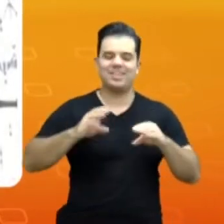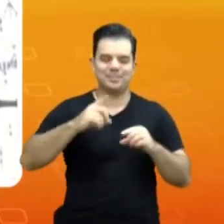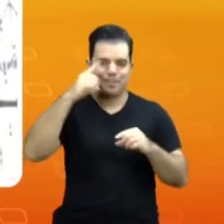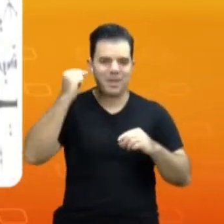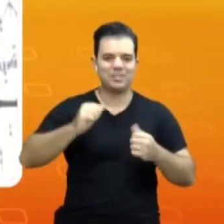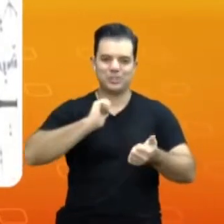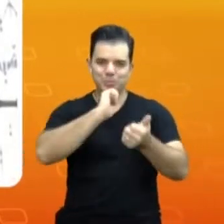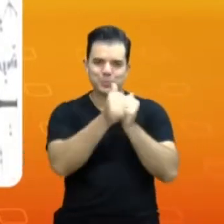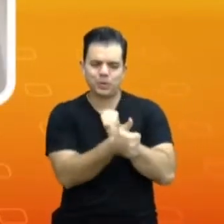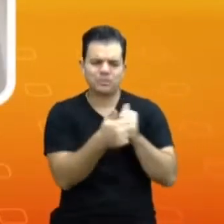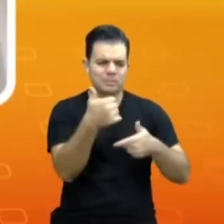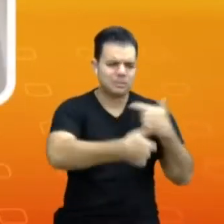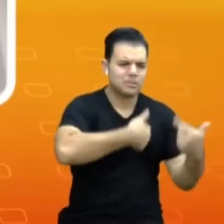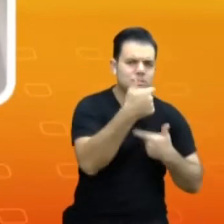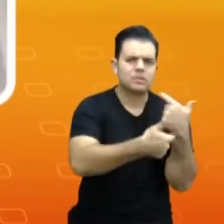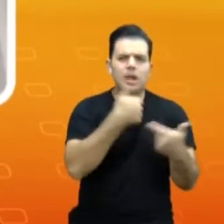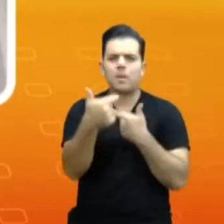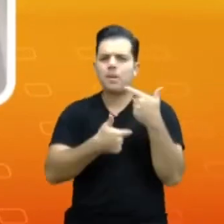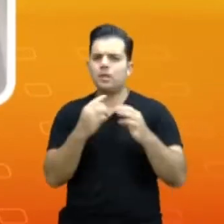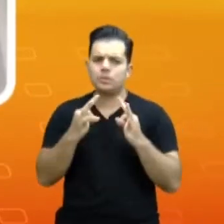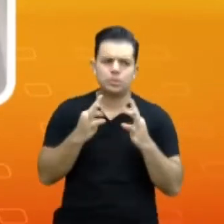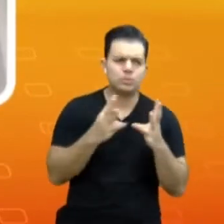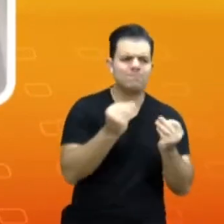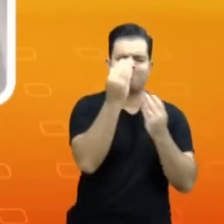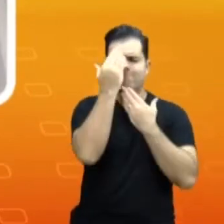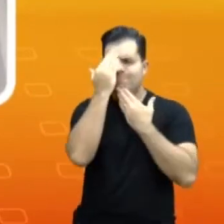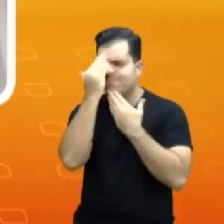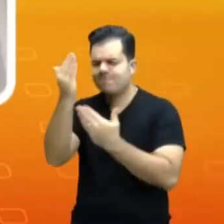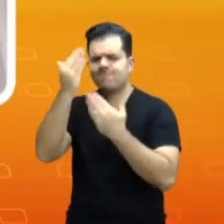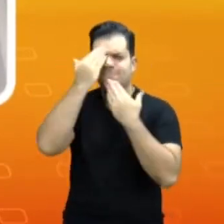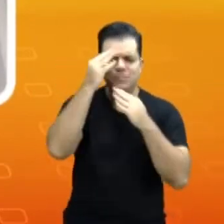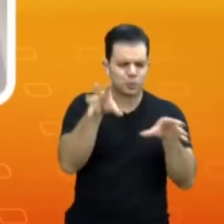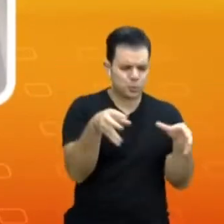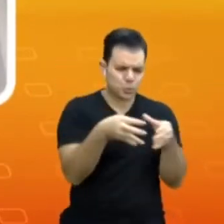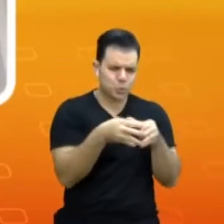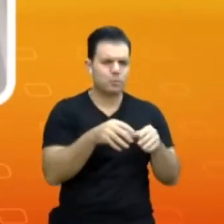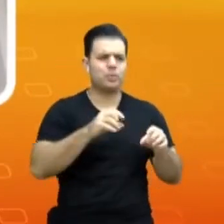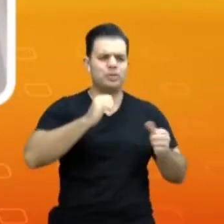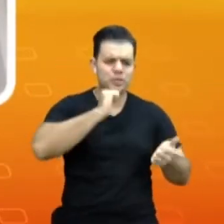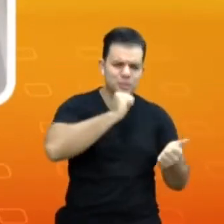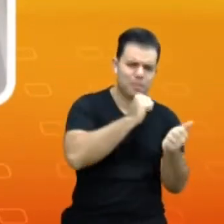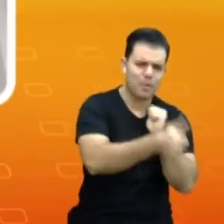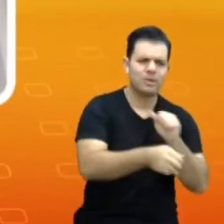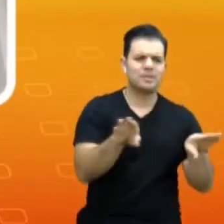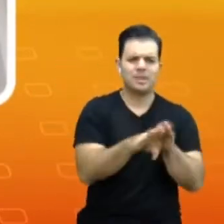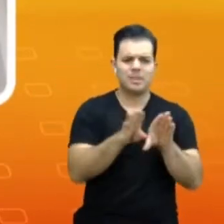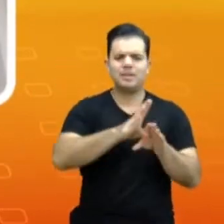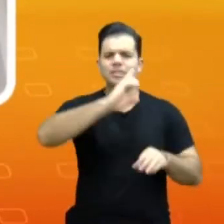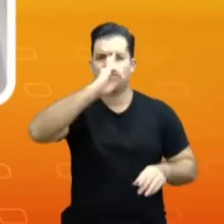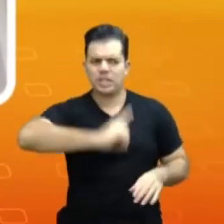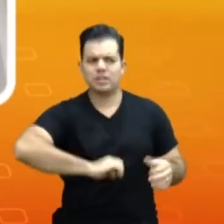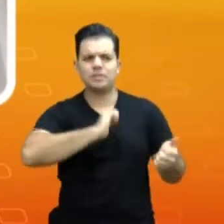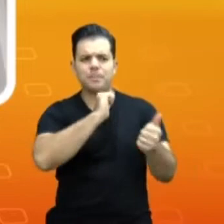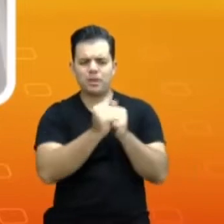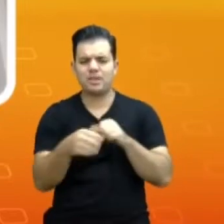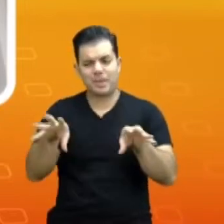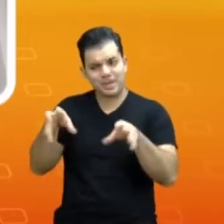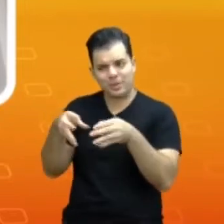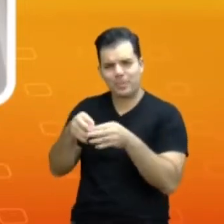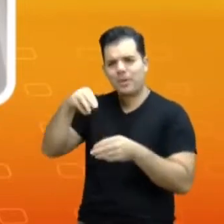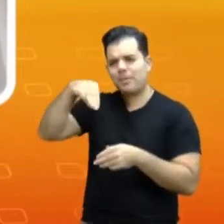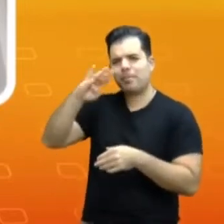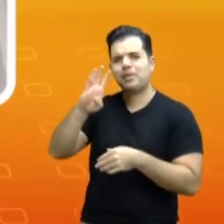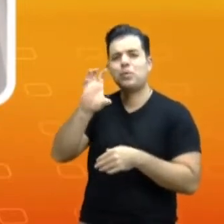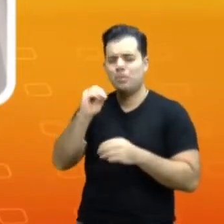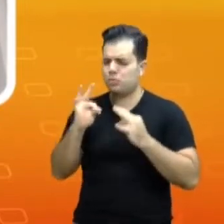nós aqui trabalhamos, e até agradecendo muito a equipe do esporte, a direção do esporte aqui, a equipe da Nilco, que trabalhou